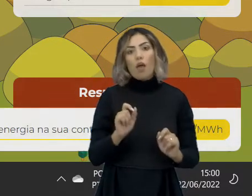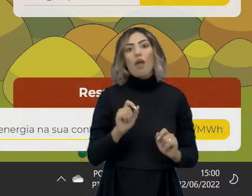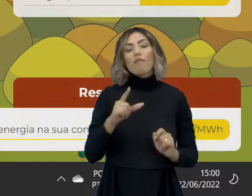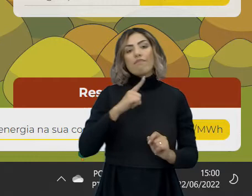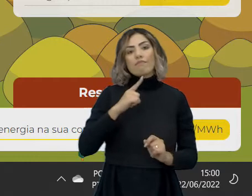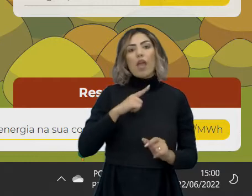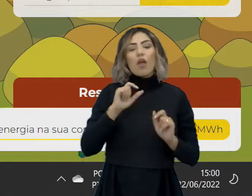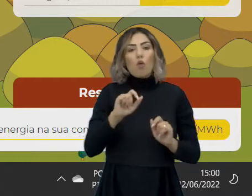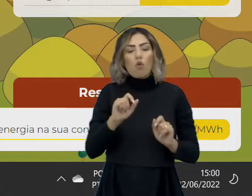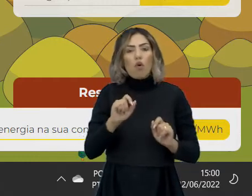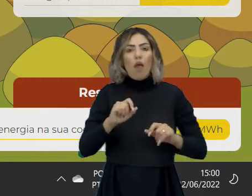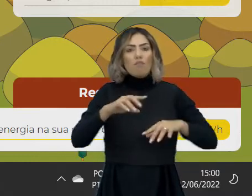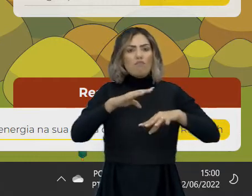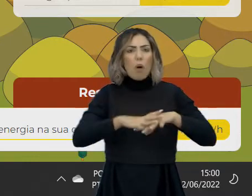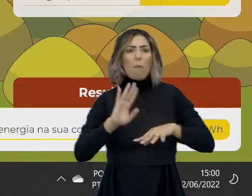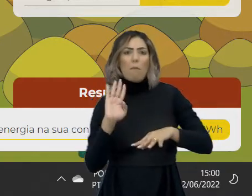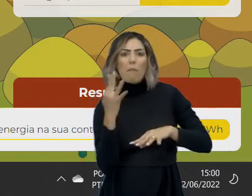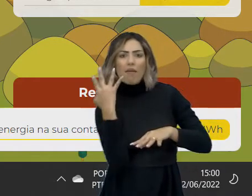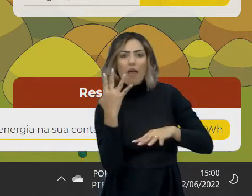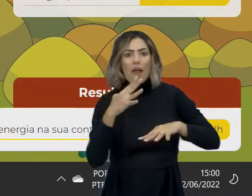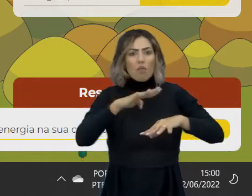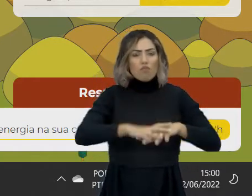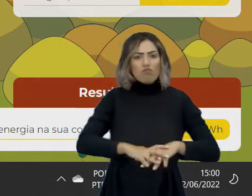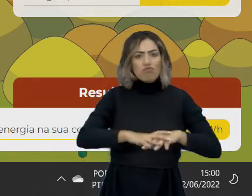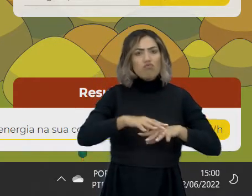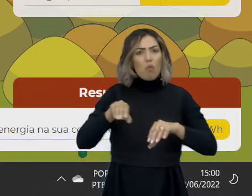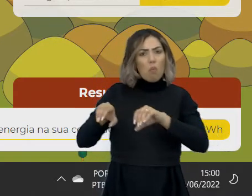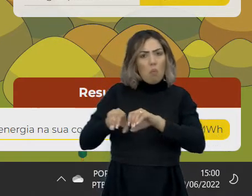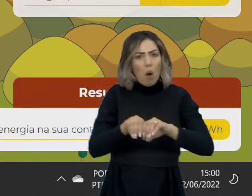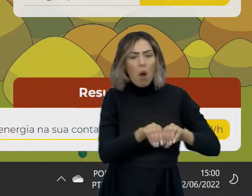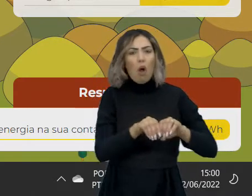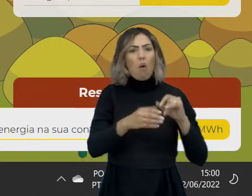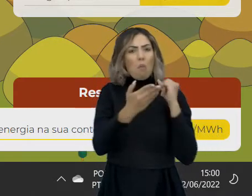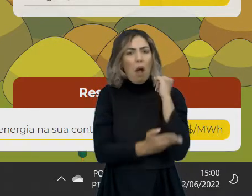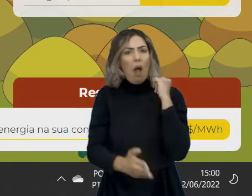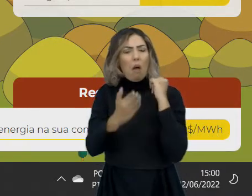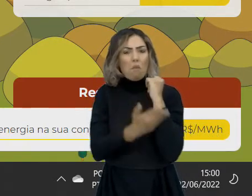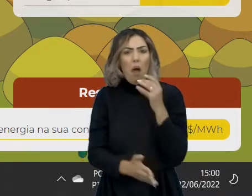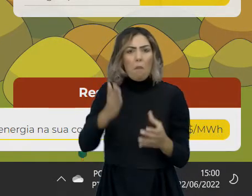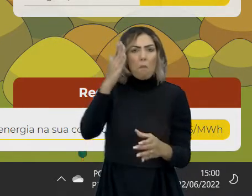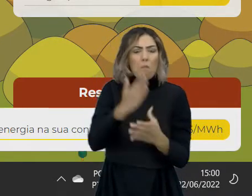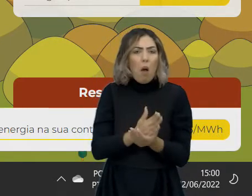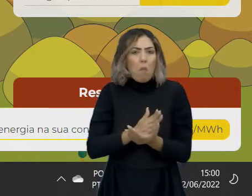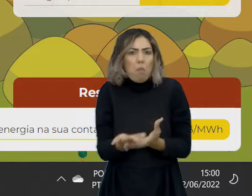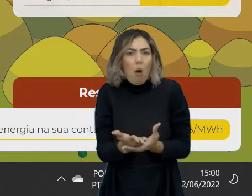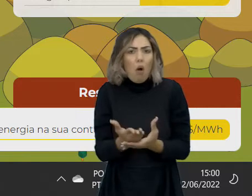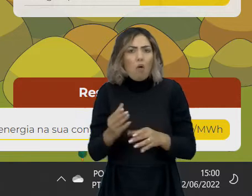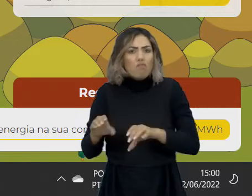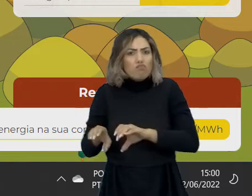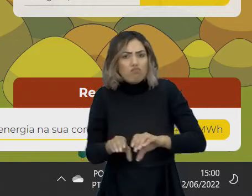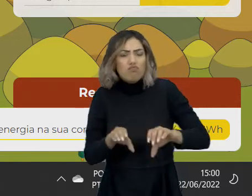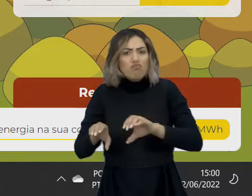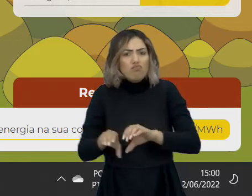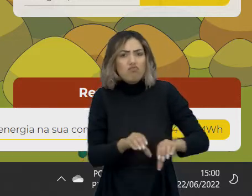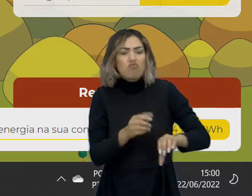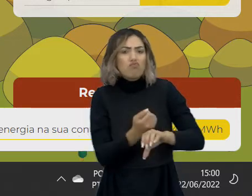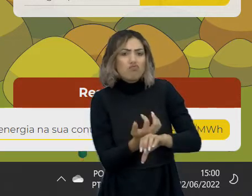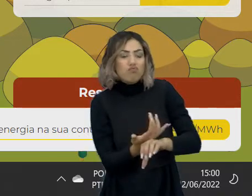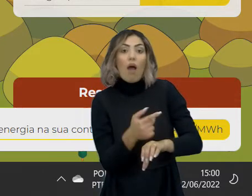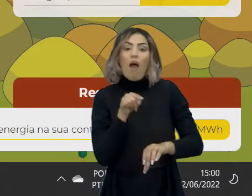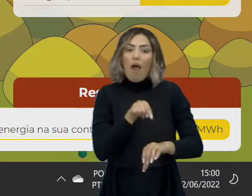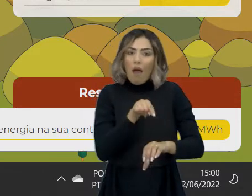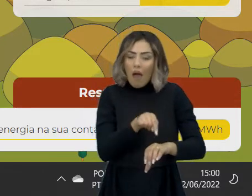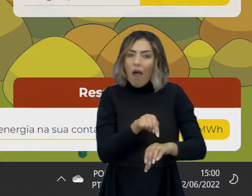lenha é um combustível muito grande, aí ele precisa de ter espaço de armazenamento. Pra guardar, E essa fonte, ela pode